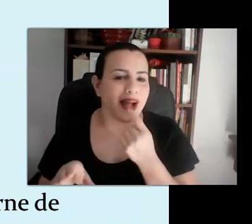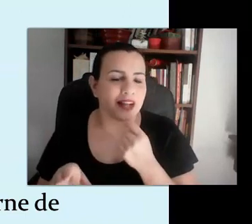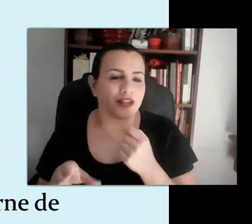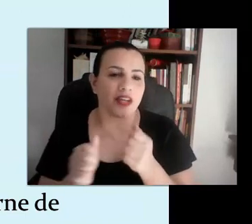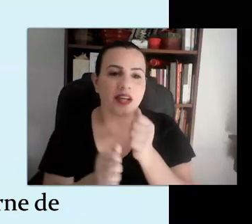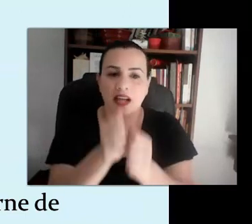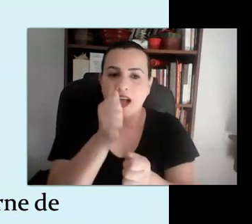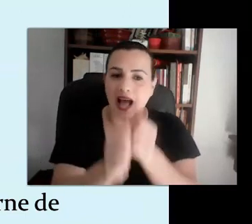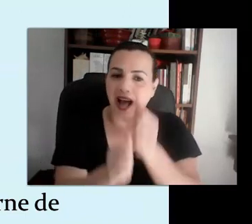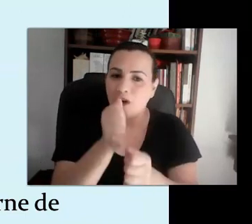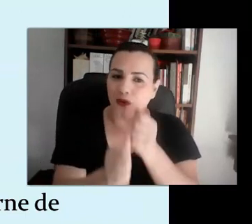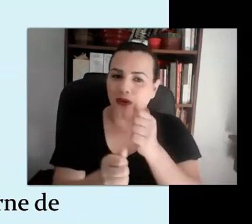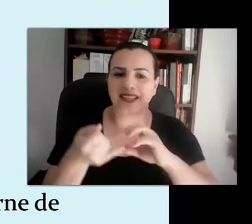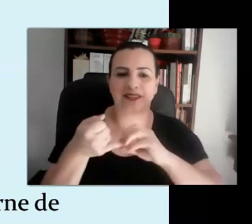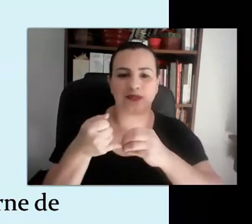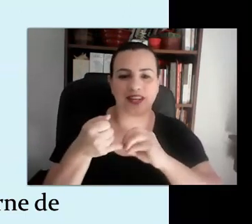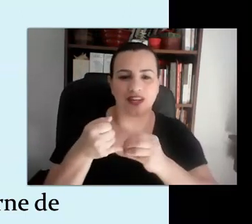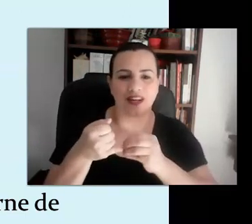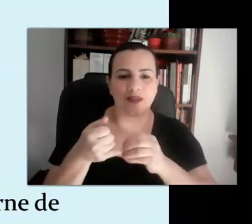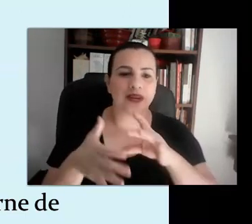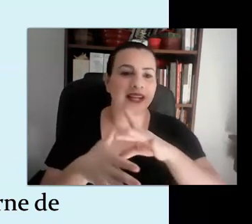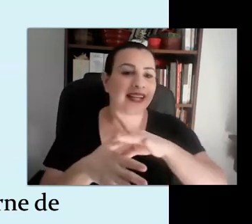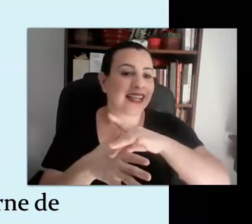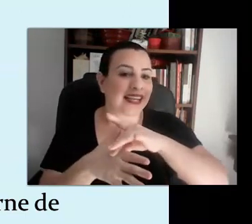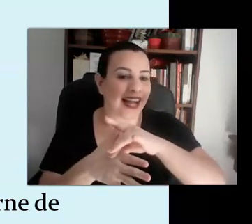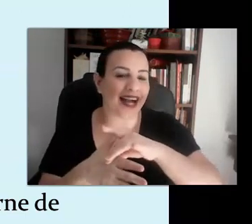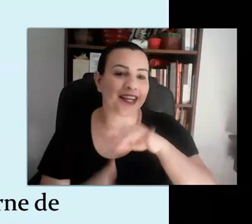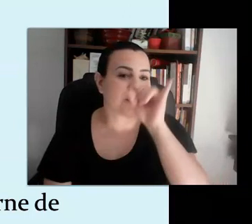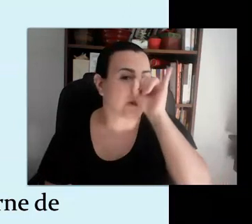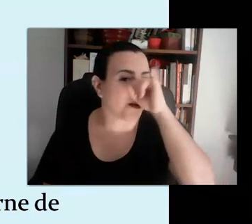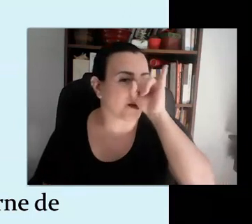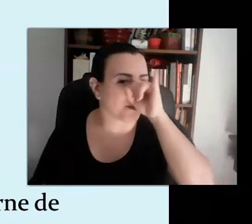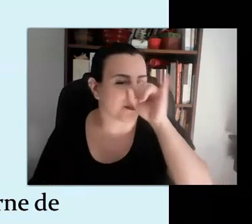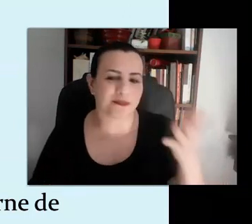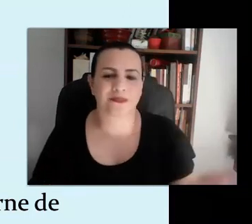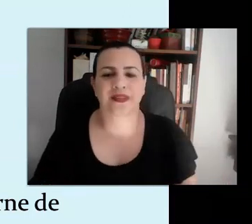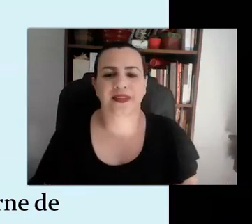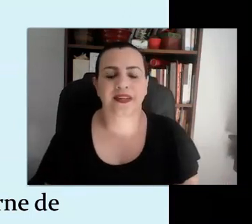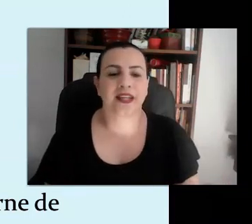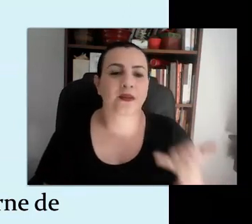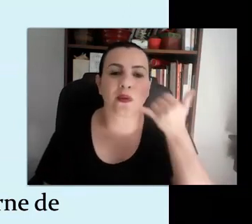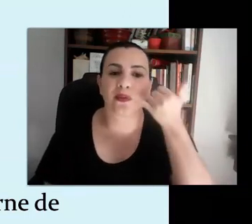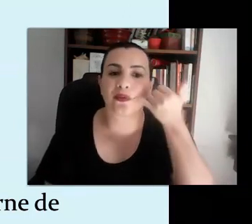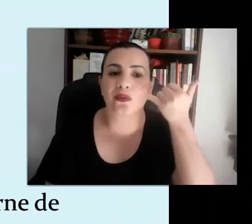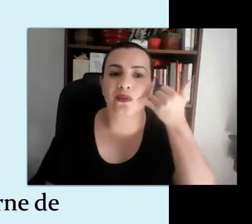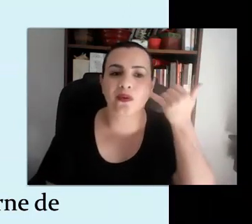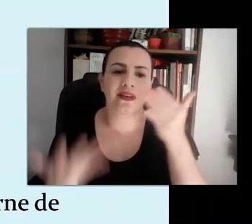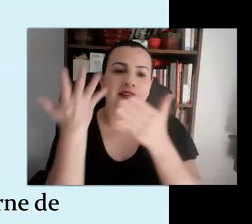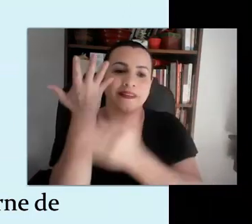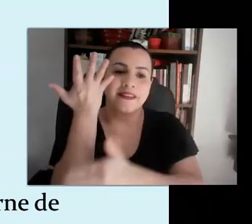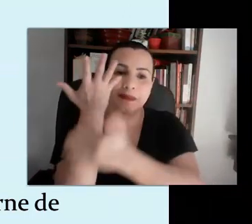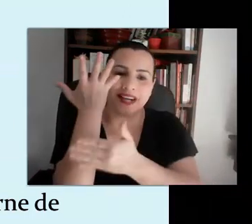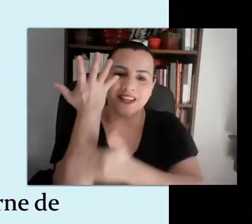de tomate, arroz, feijão e carne de porco. E tomou